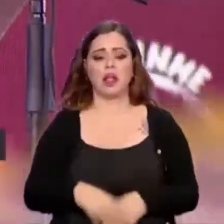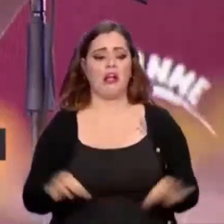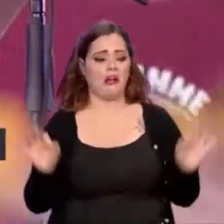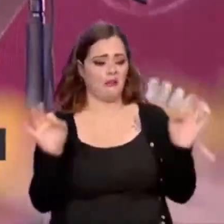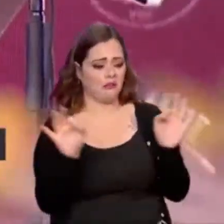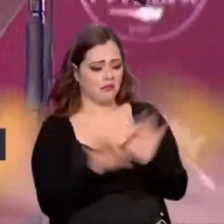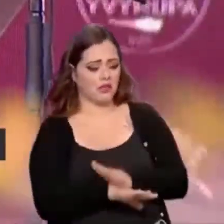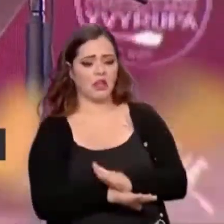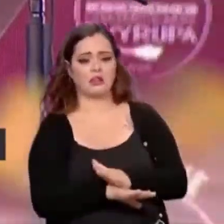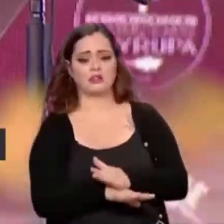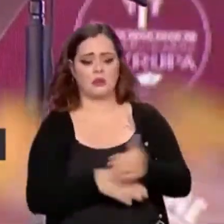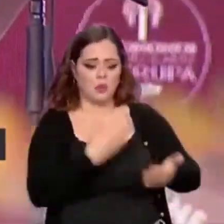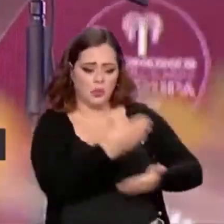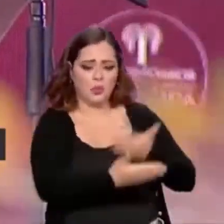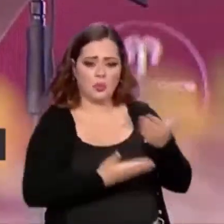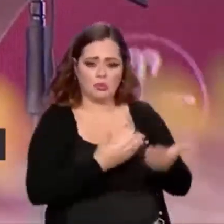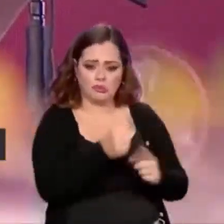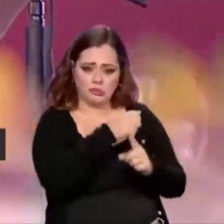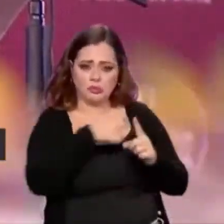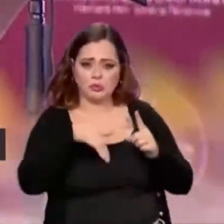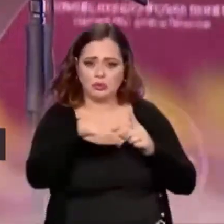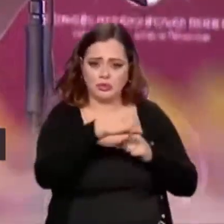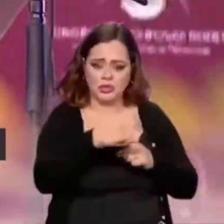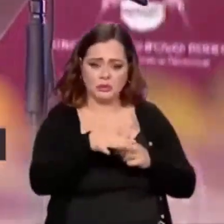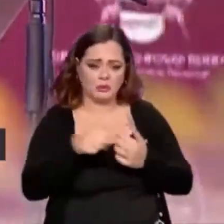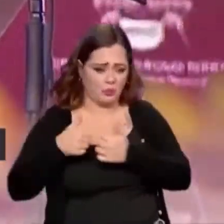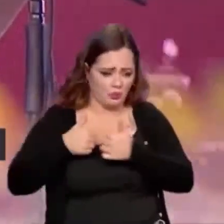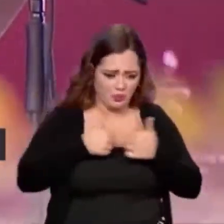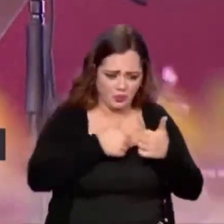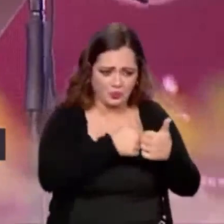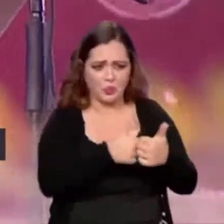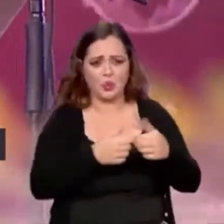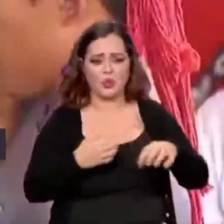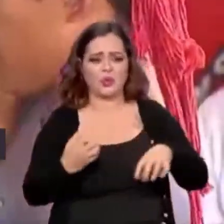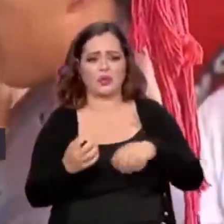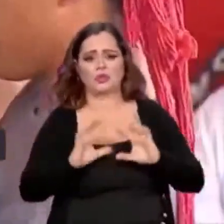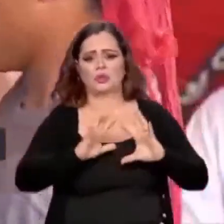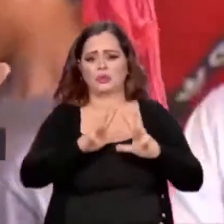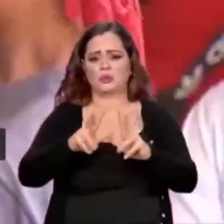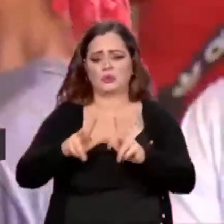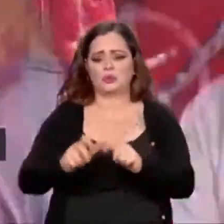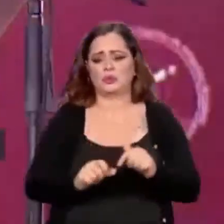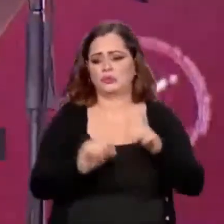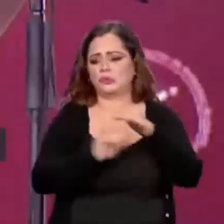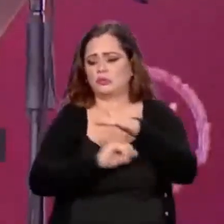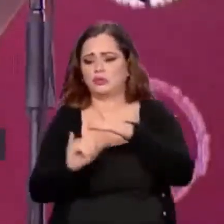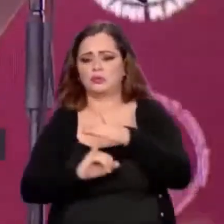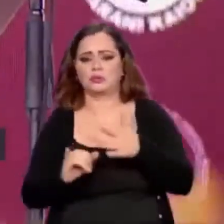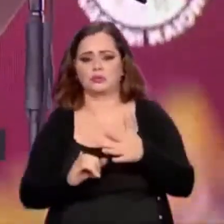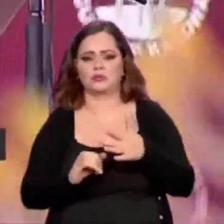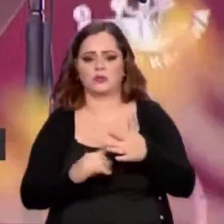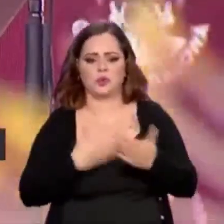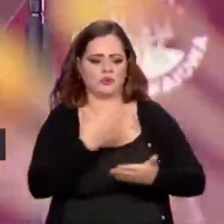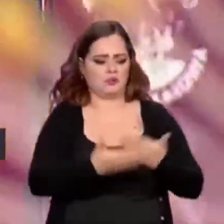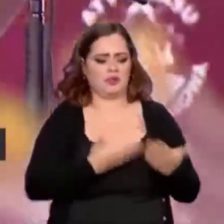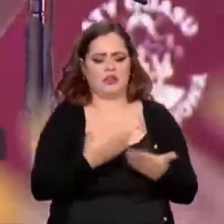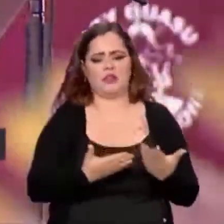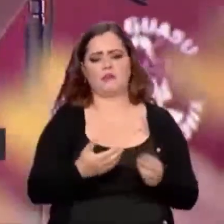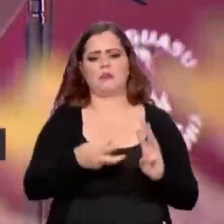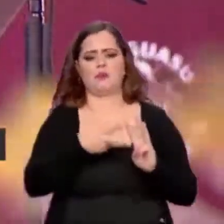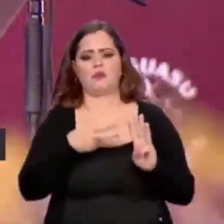da participação social e perseguição às organizações. O tratamento dos povos indígenas